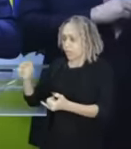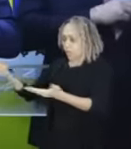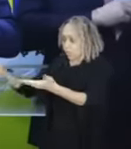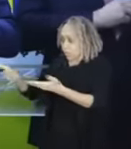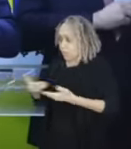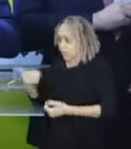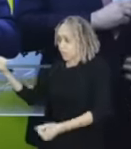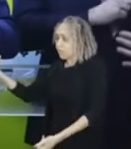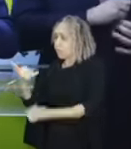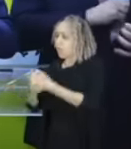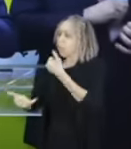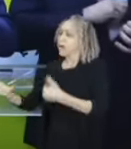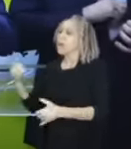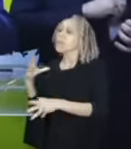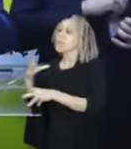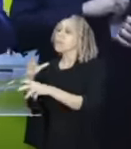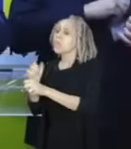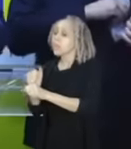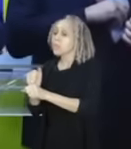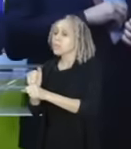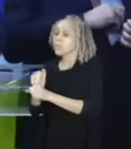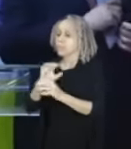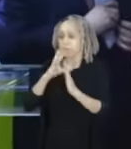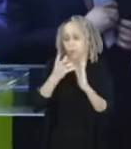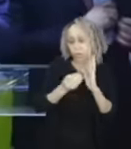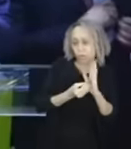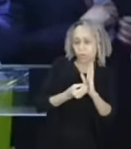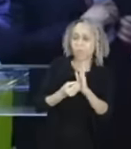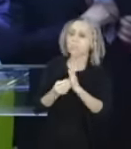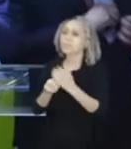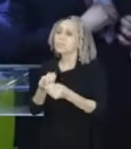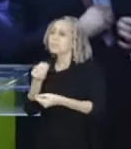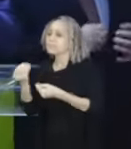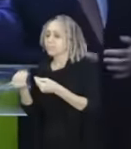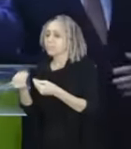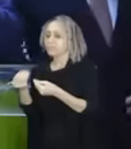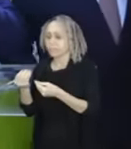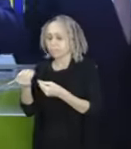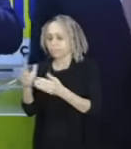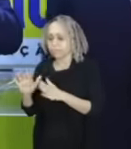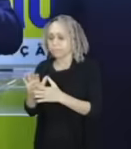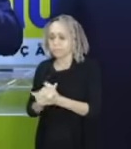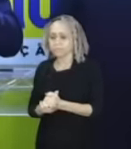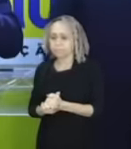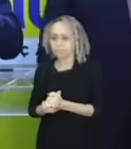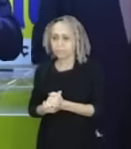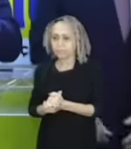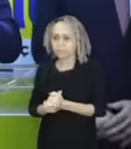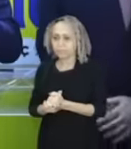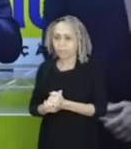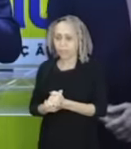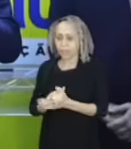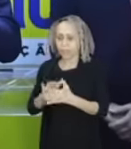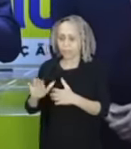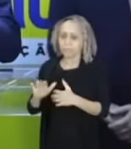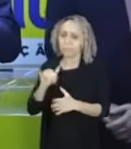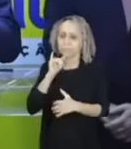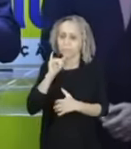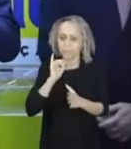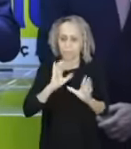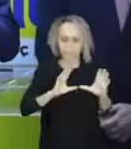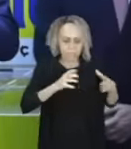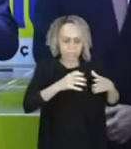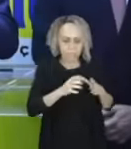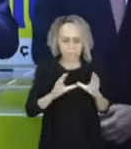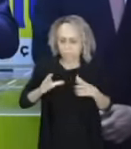queria também dar uma explicação de que esses grupos de trabalho e técnicos e Eles não precisam ficar limitados a